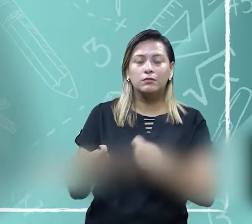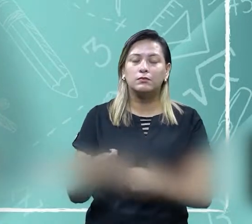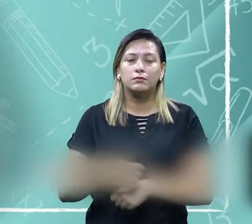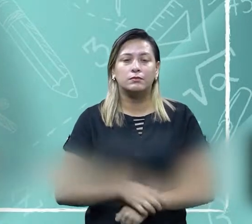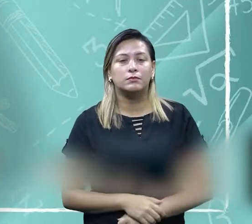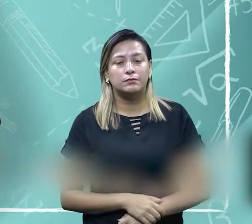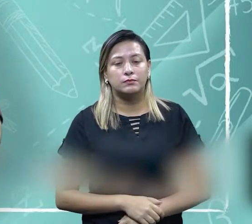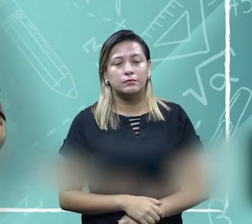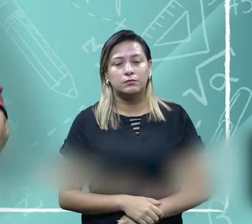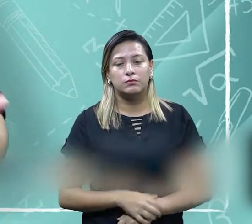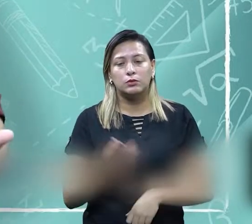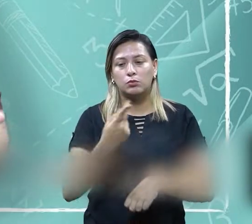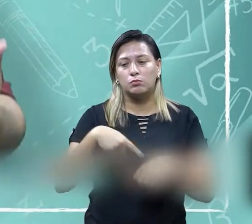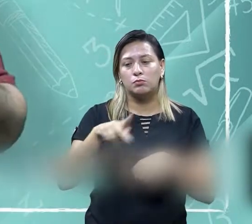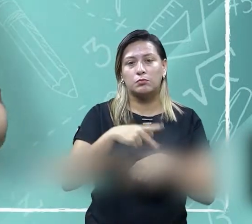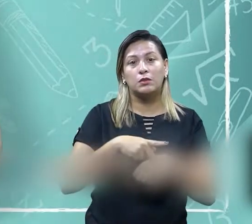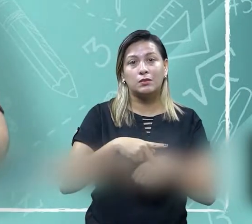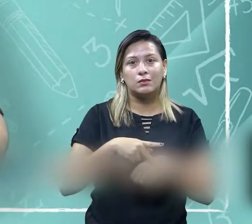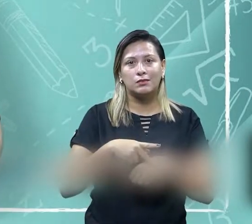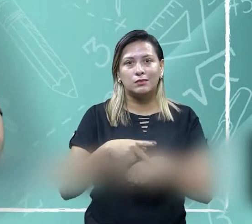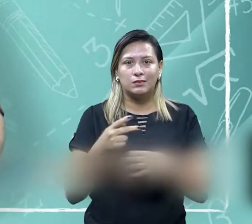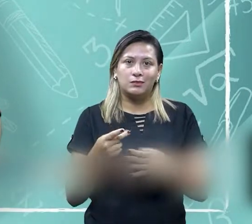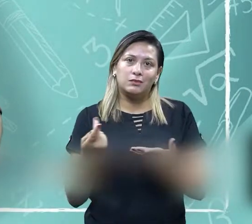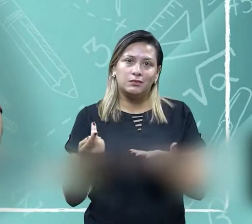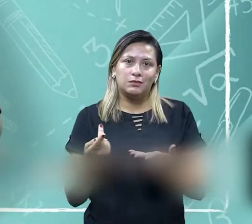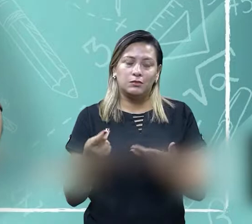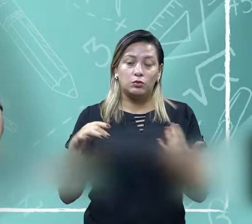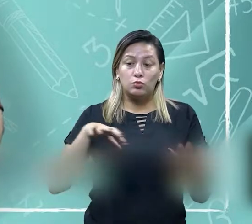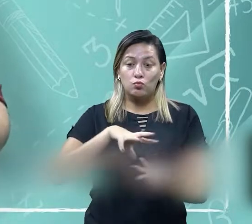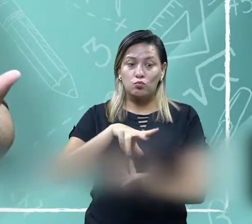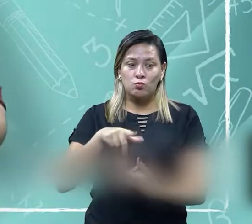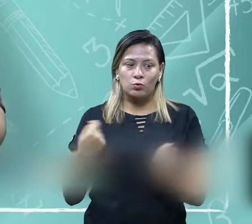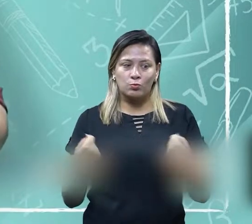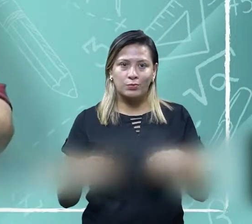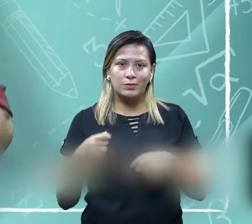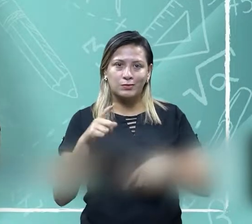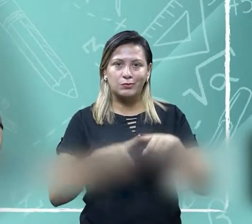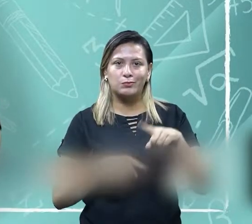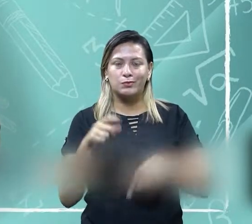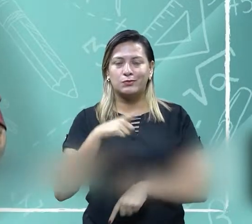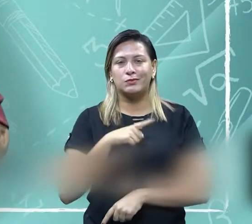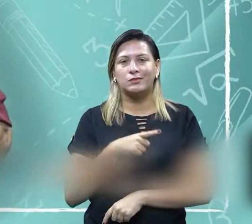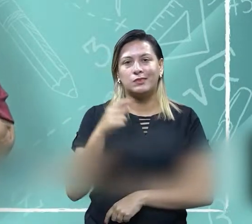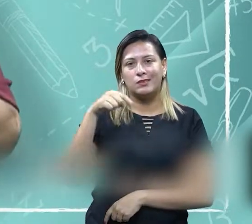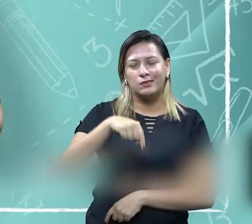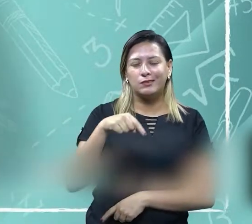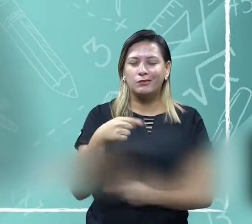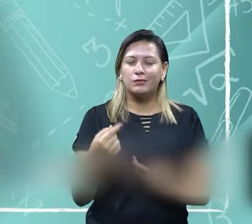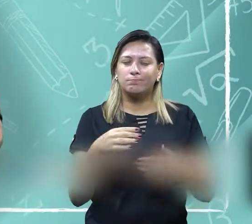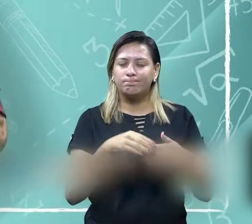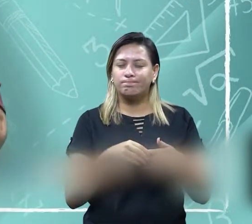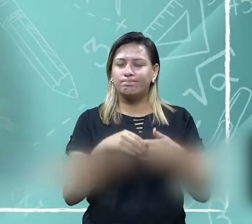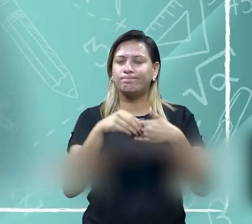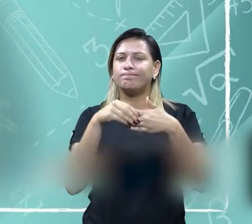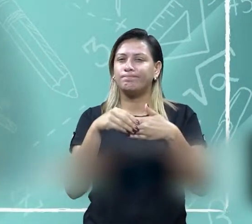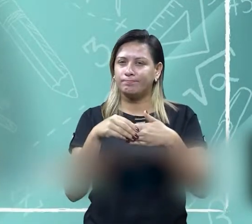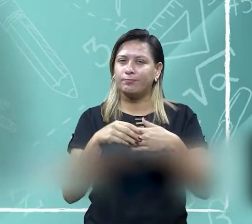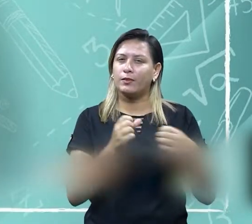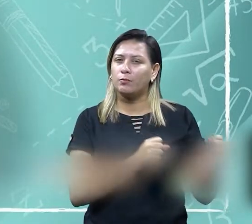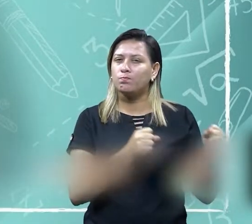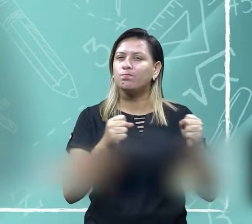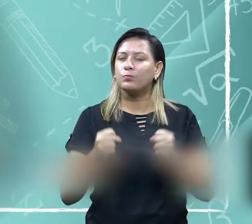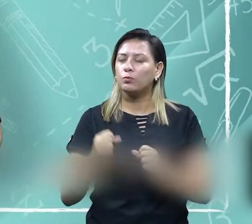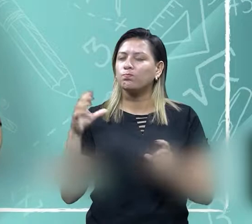tem um país que o mundo precisa dos produtos que você tem, você certamente se torna um pouquinho mais ativo e tem um poder